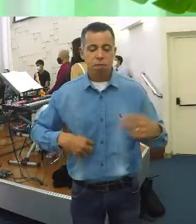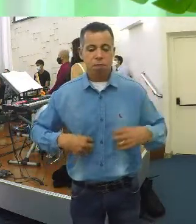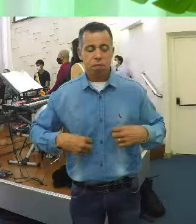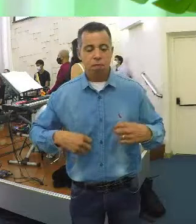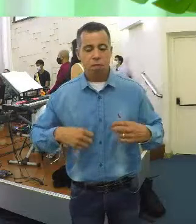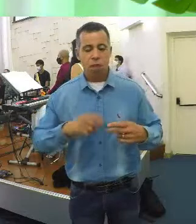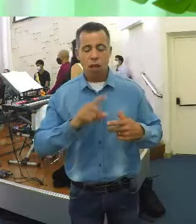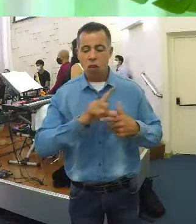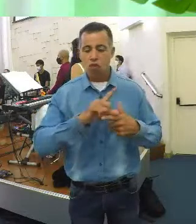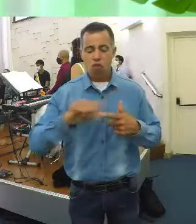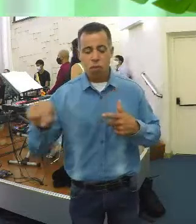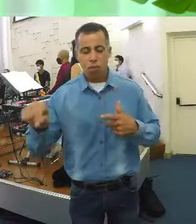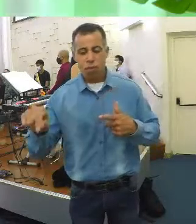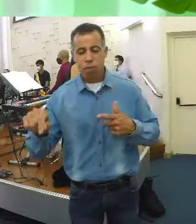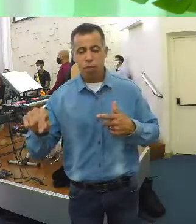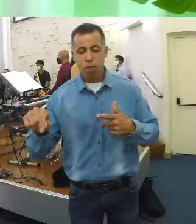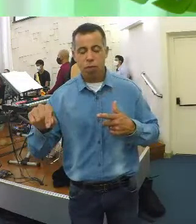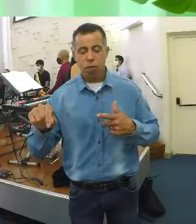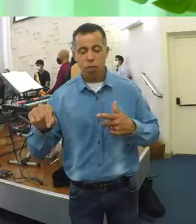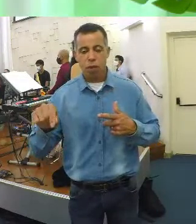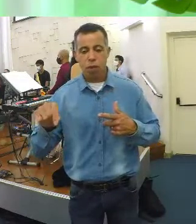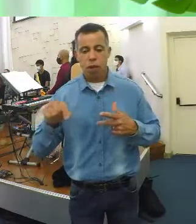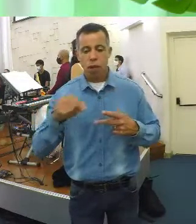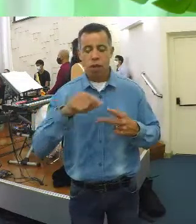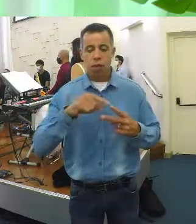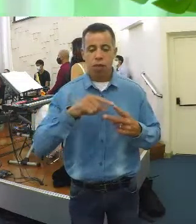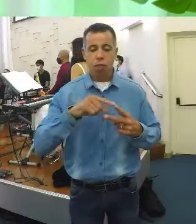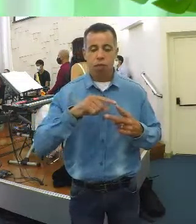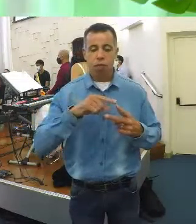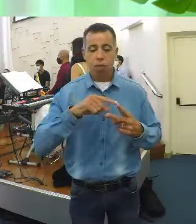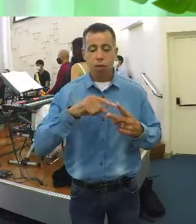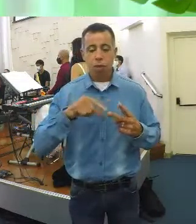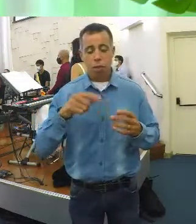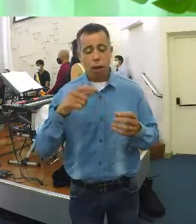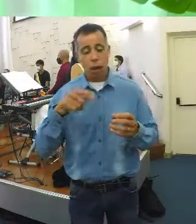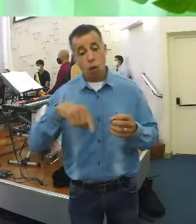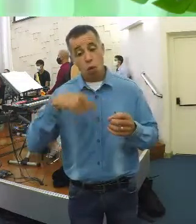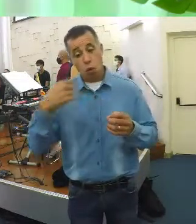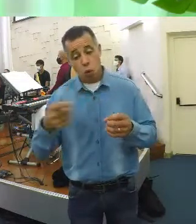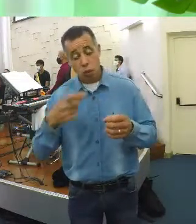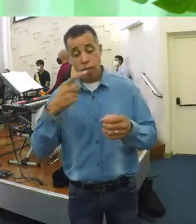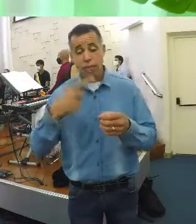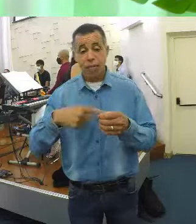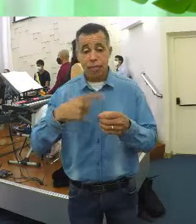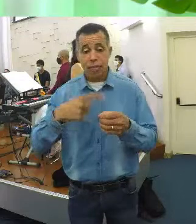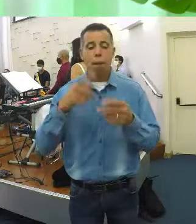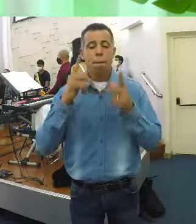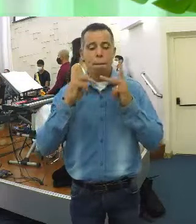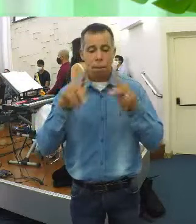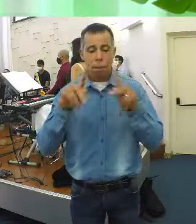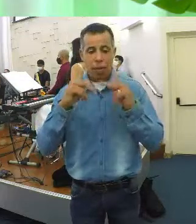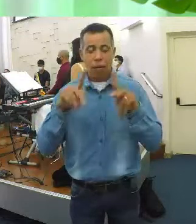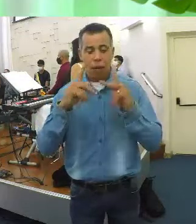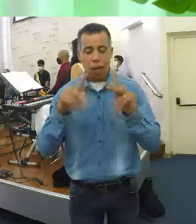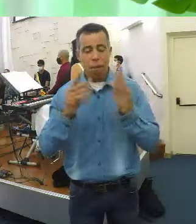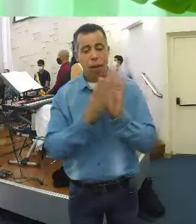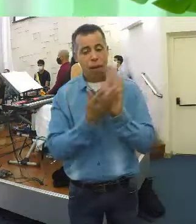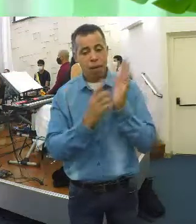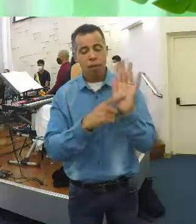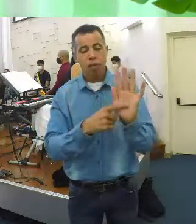da Psídia e seguirem para a região de Icônio para pregarem a palavra de